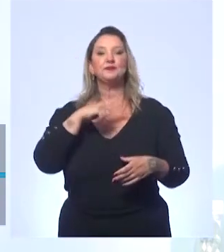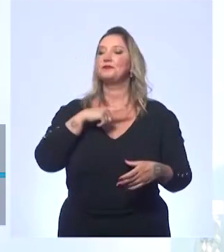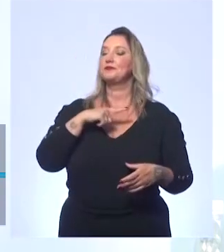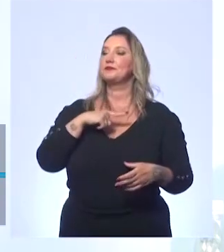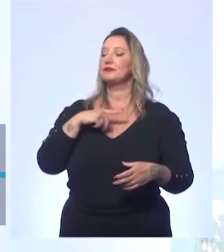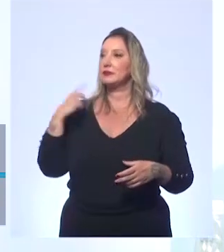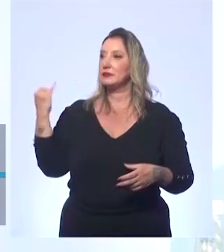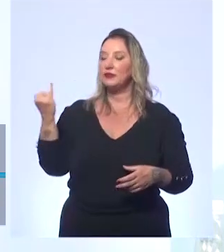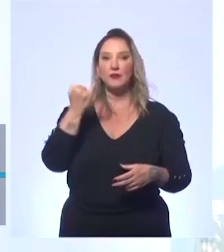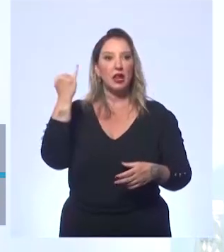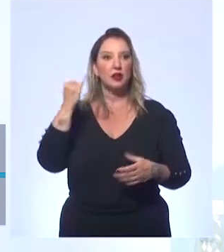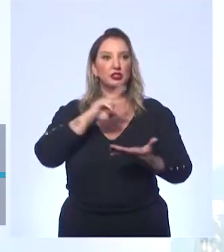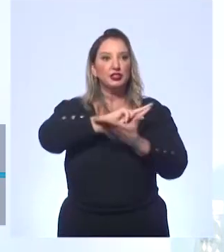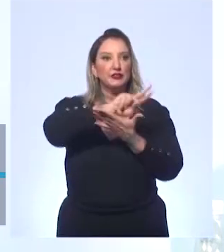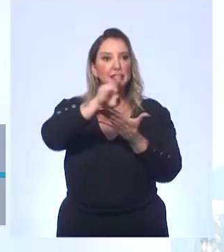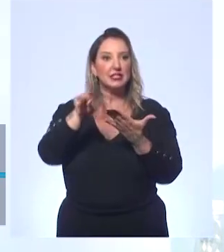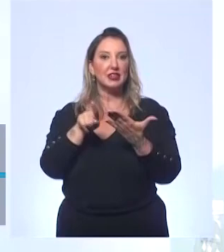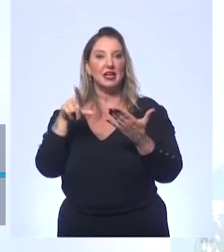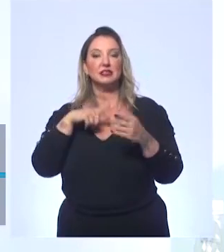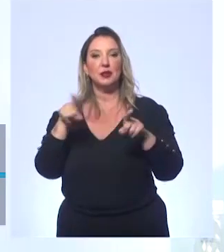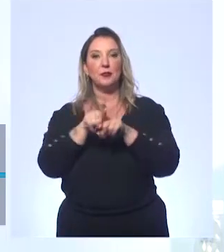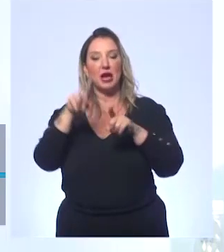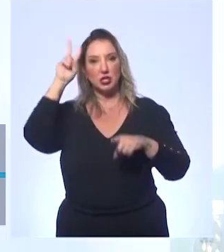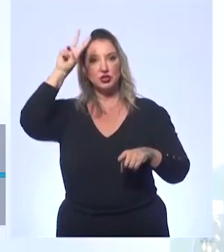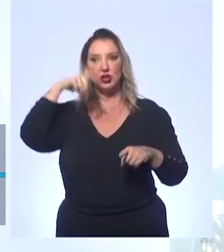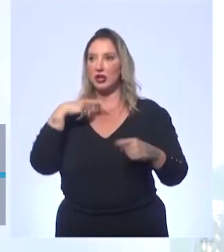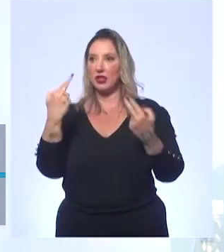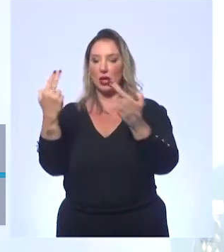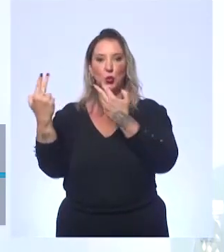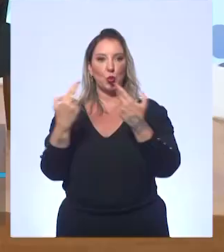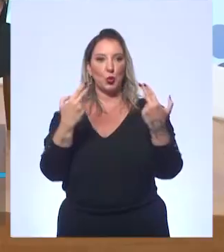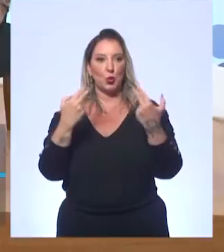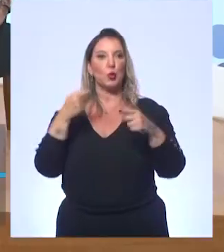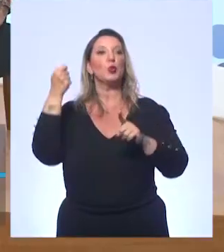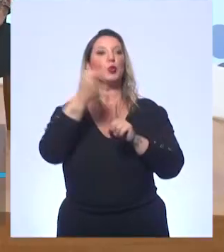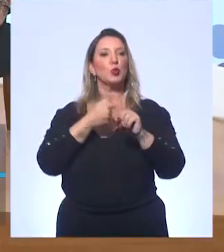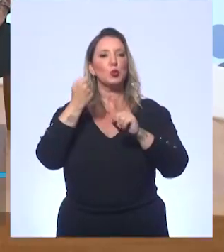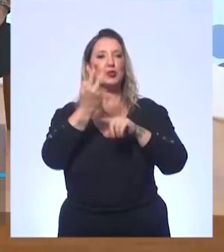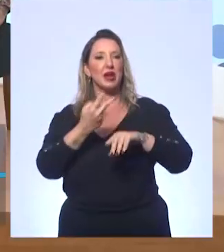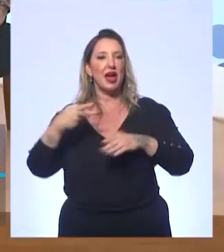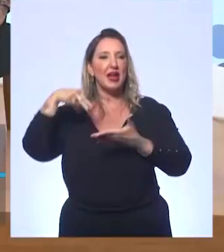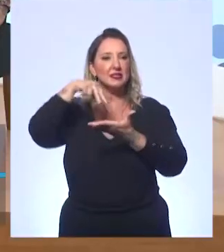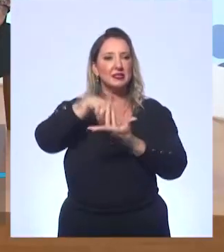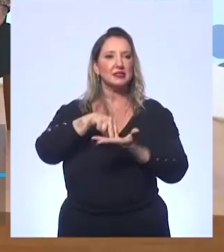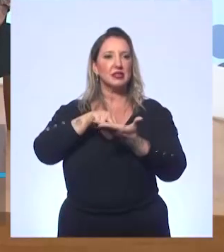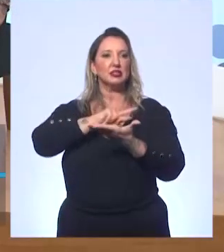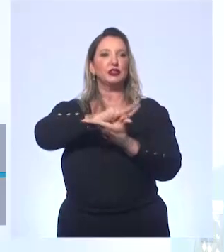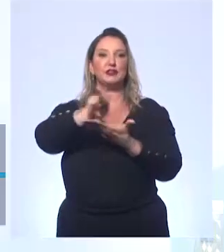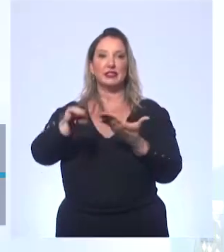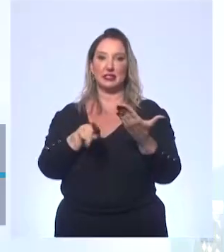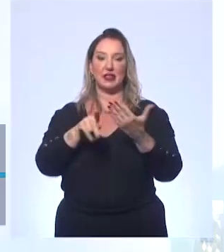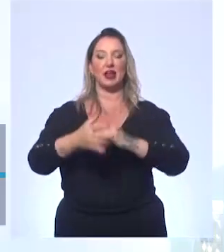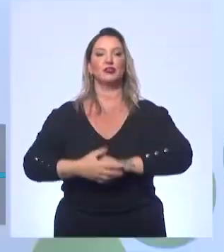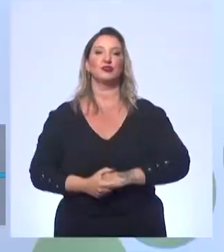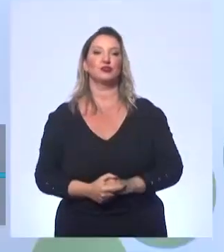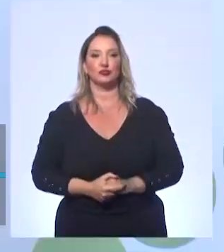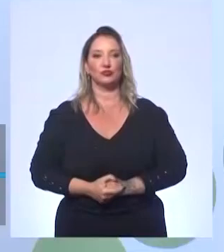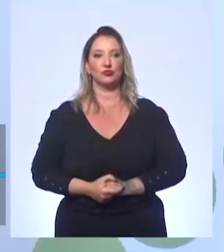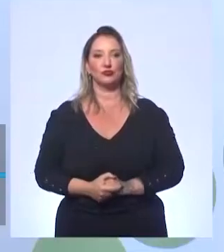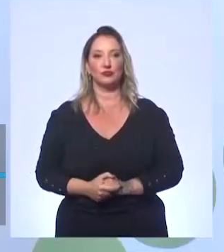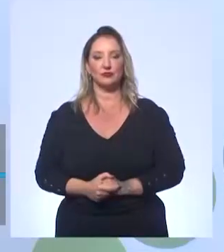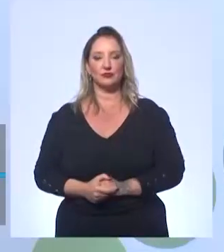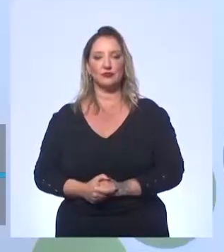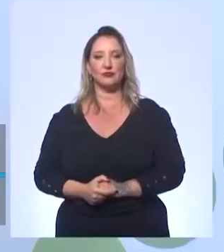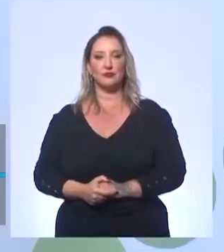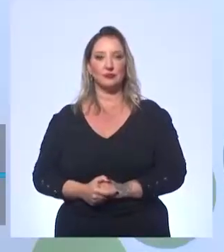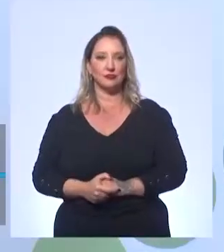essa grande diversidade e a história que nós temos em comum, de luta, resistência e diversidade. Então,